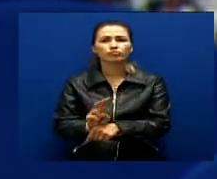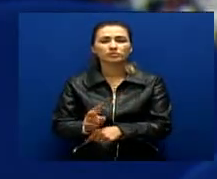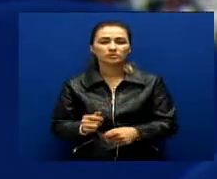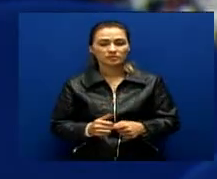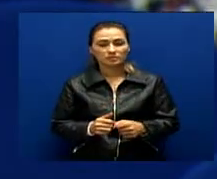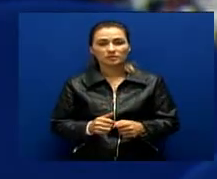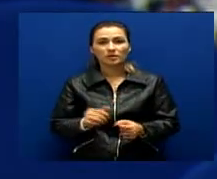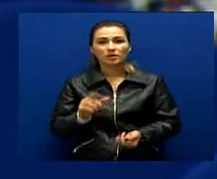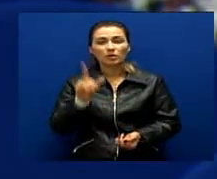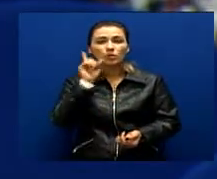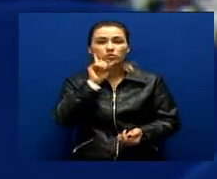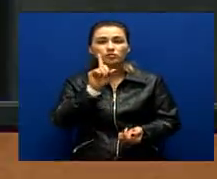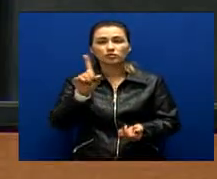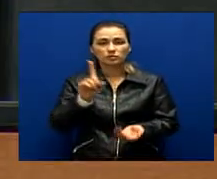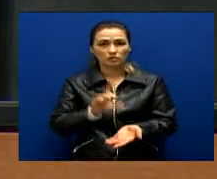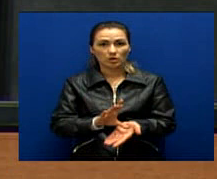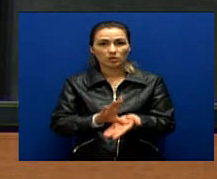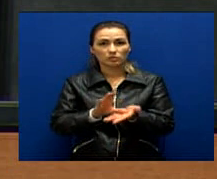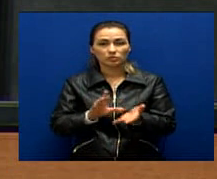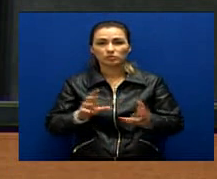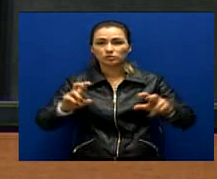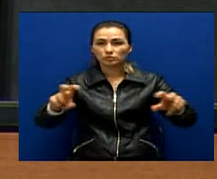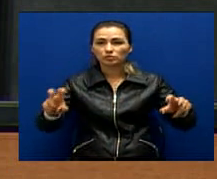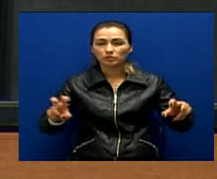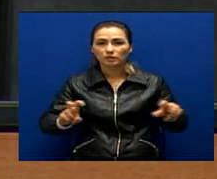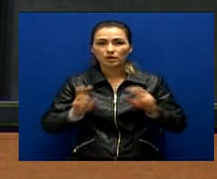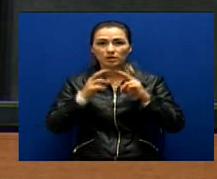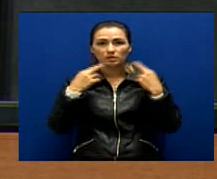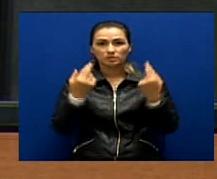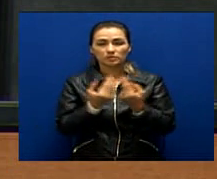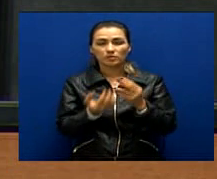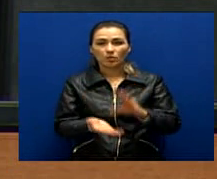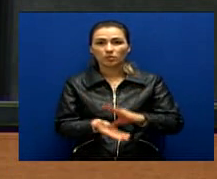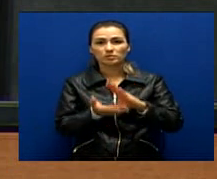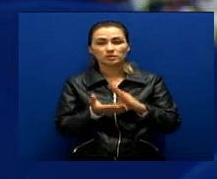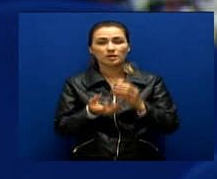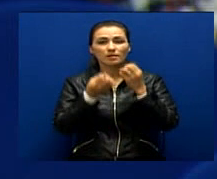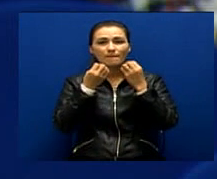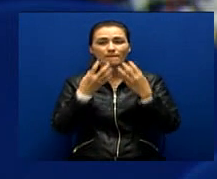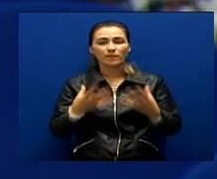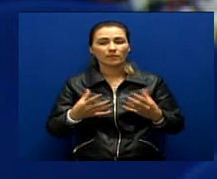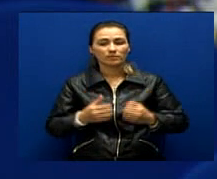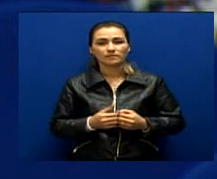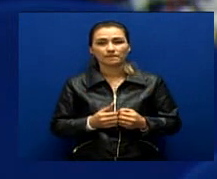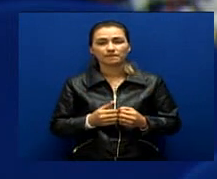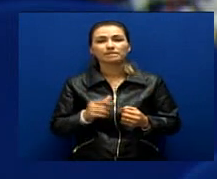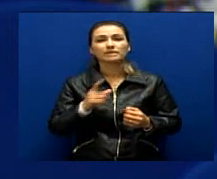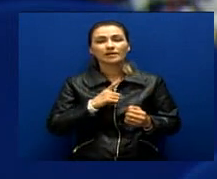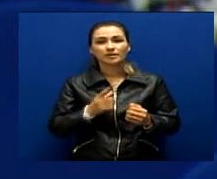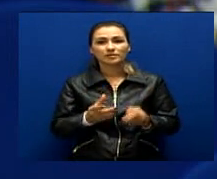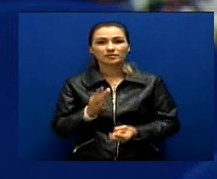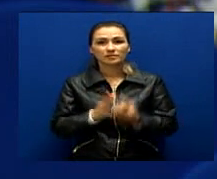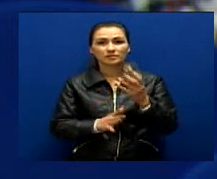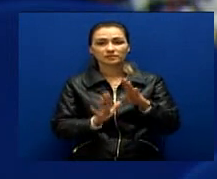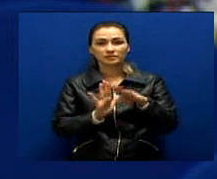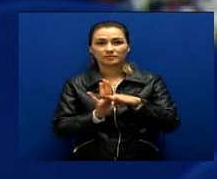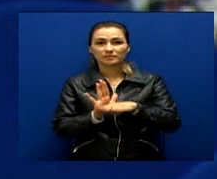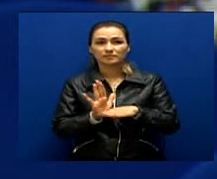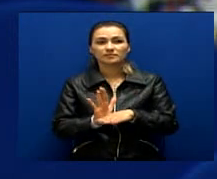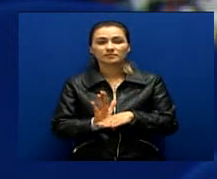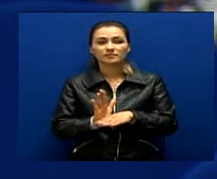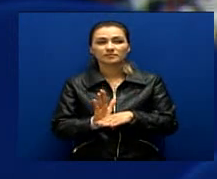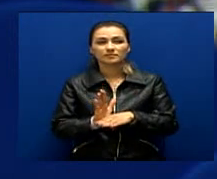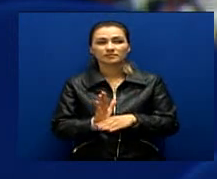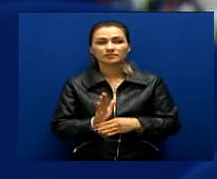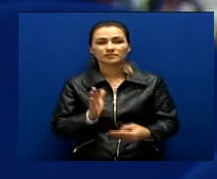francisco vai ser a votação do regimento no qual pela primeira vez que estou focado na possibilidade de